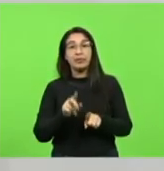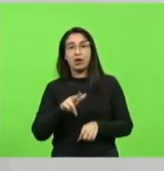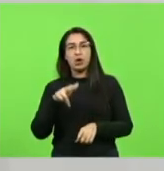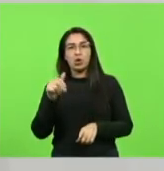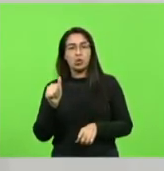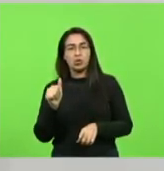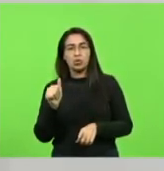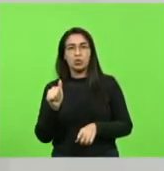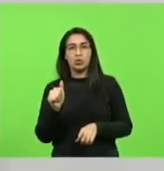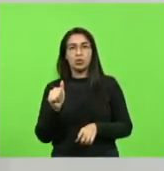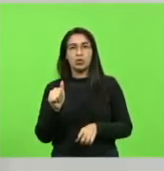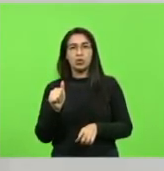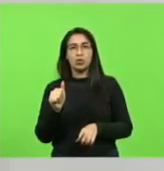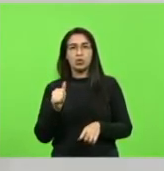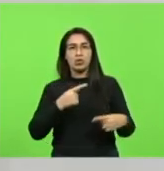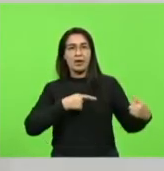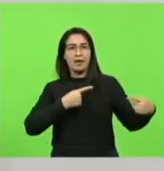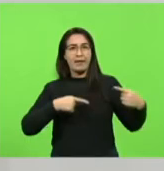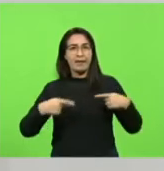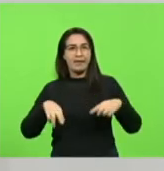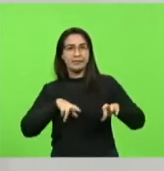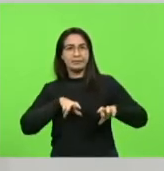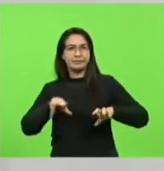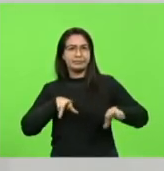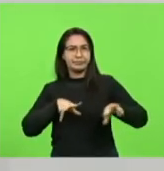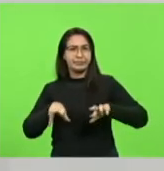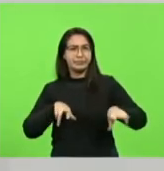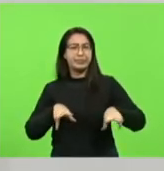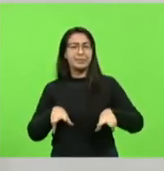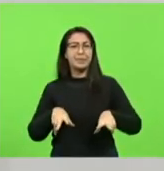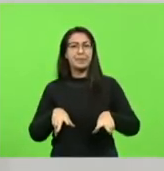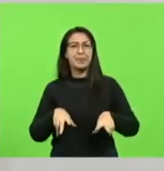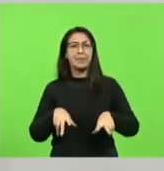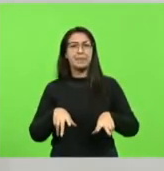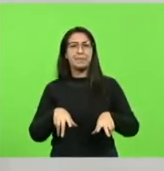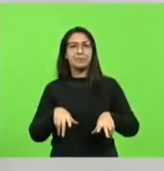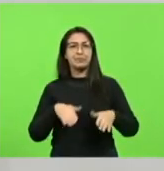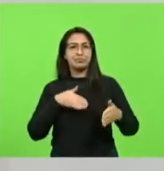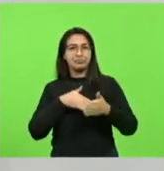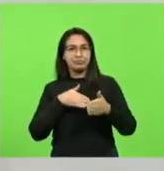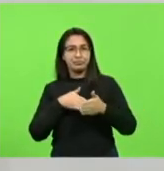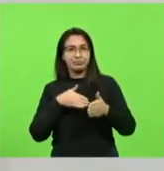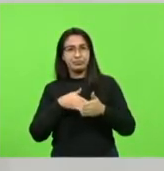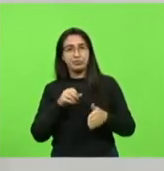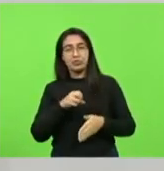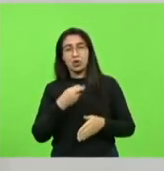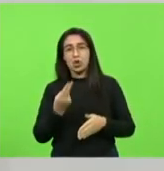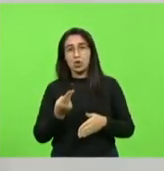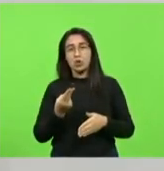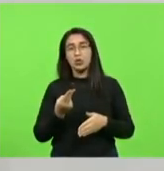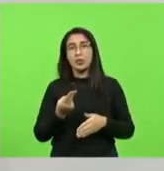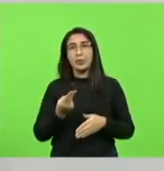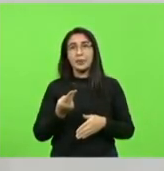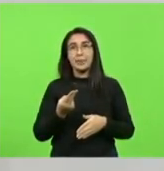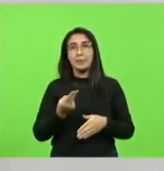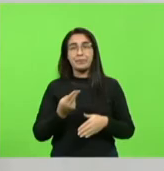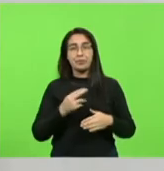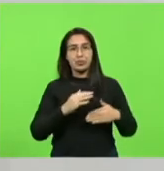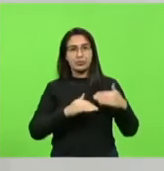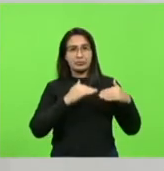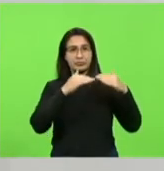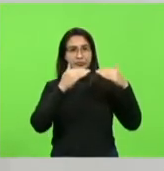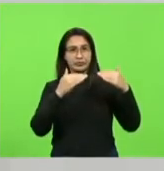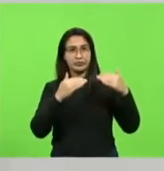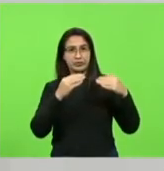que o conflito ou o debate travasse ou emperrasse o desenvolvimento do